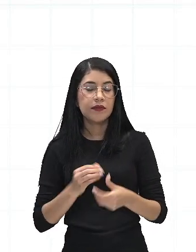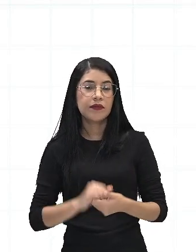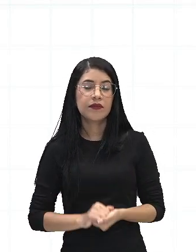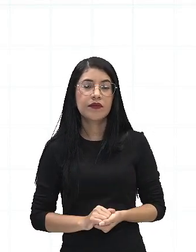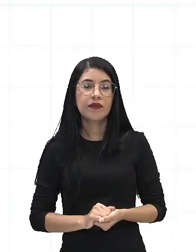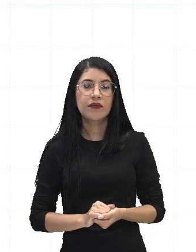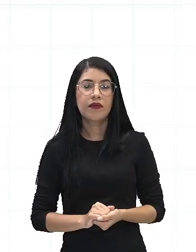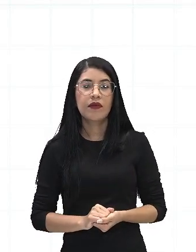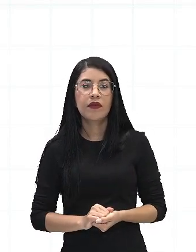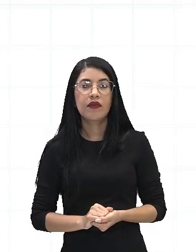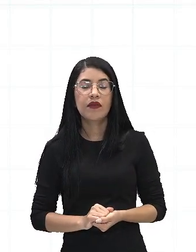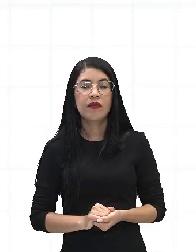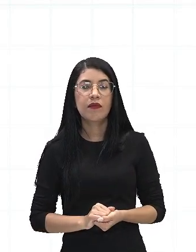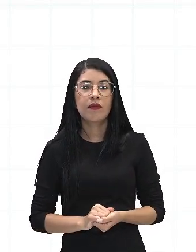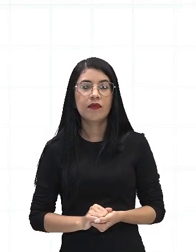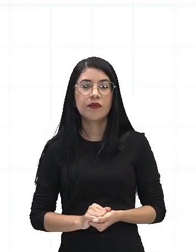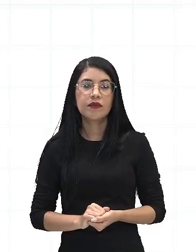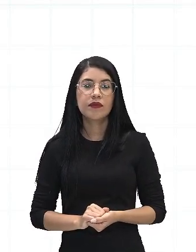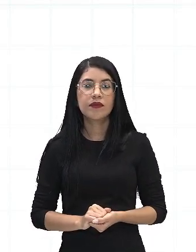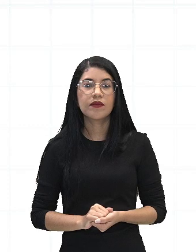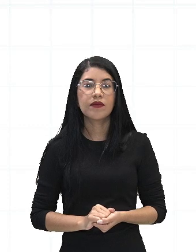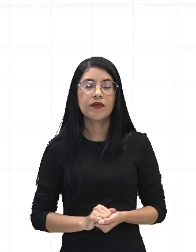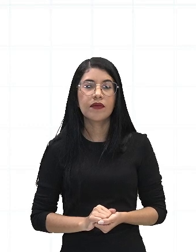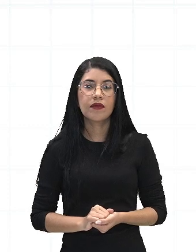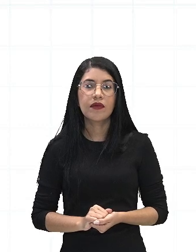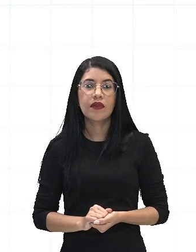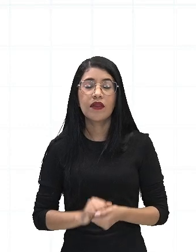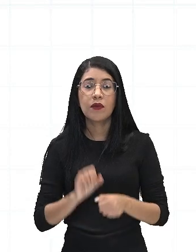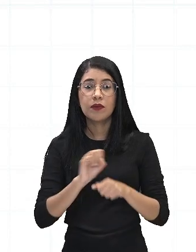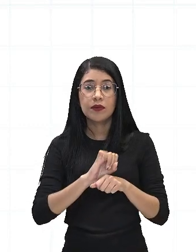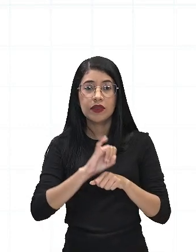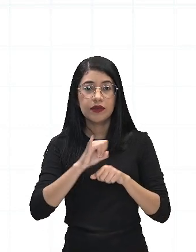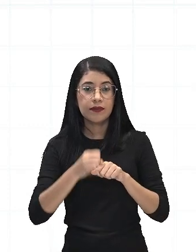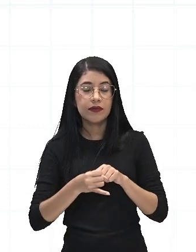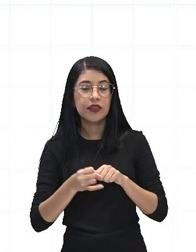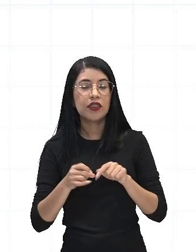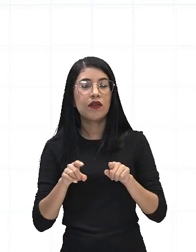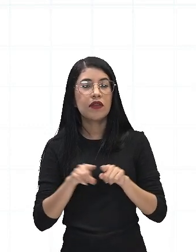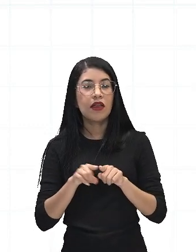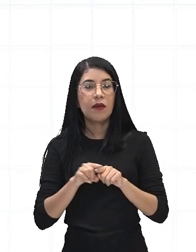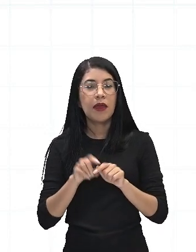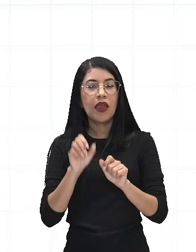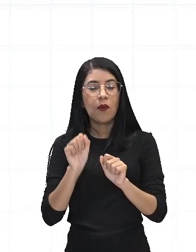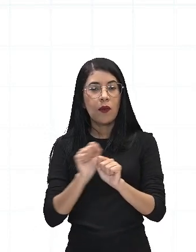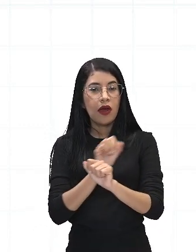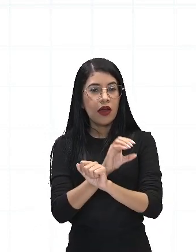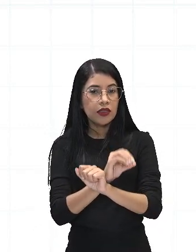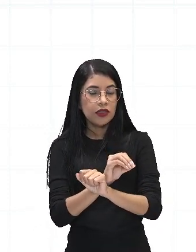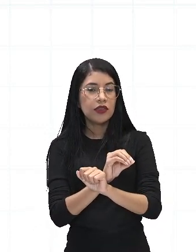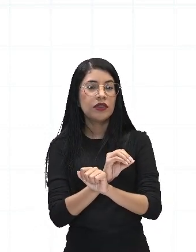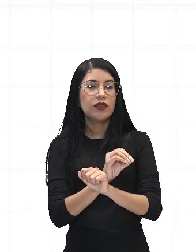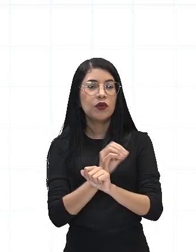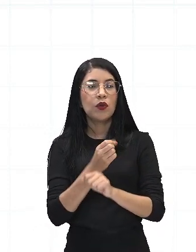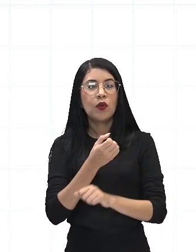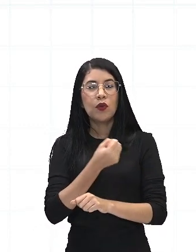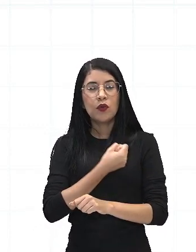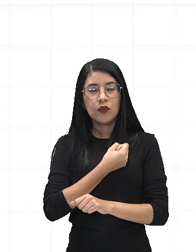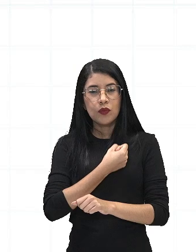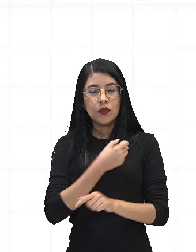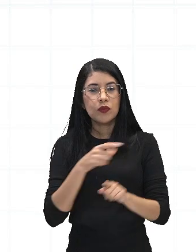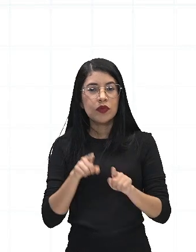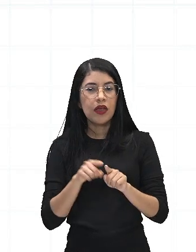Então, a concordância nominal, gente, ela diz que os adjetivos, artigos, numerais